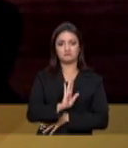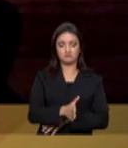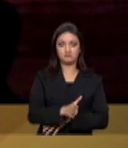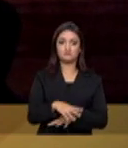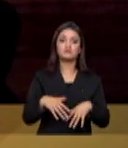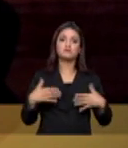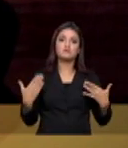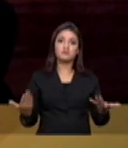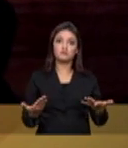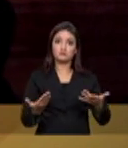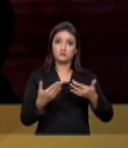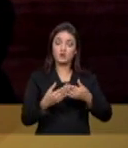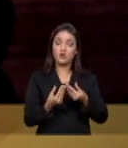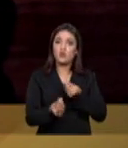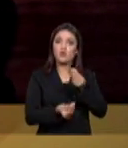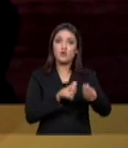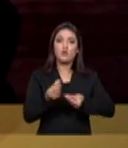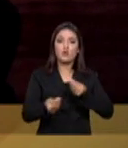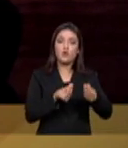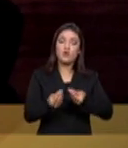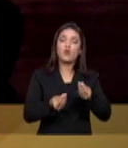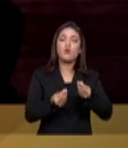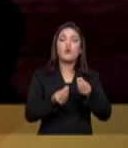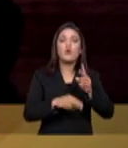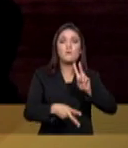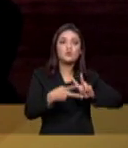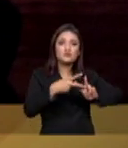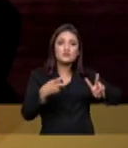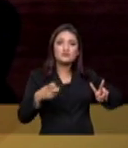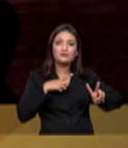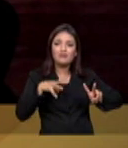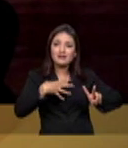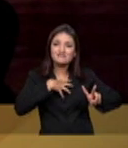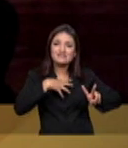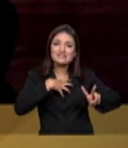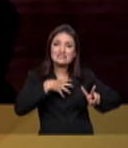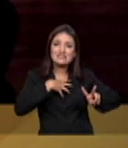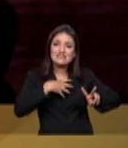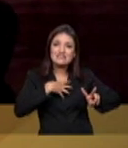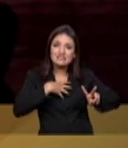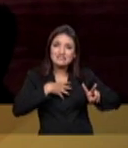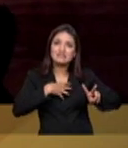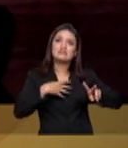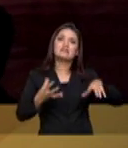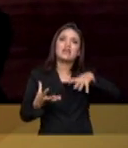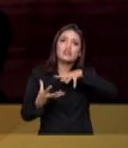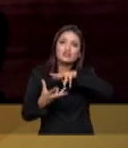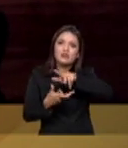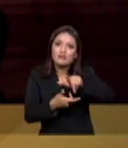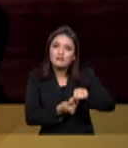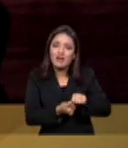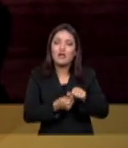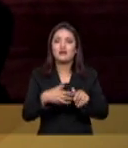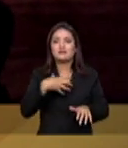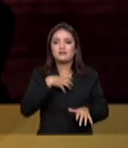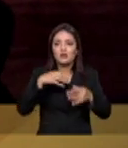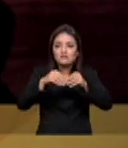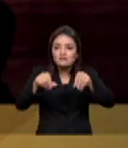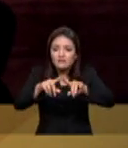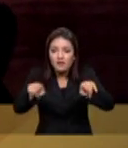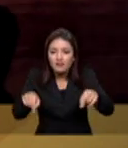cosmológica dos índios com a terra com T maiúsculo leva a proteção também